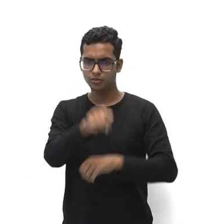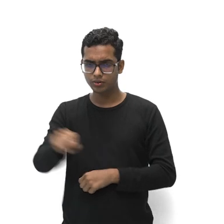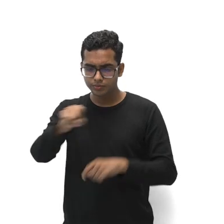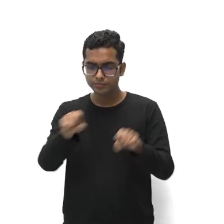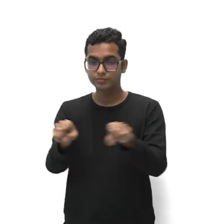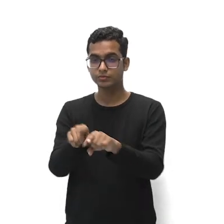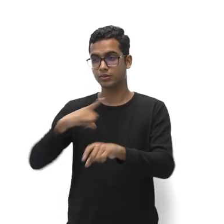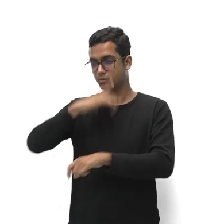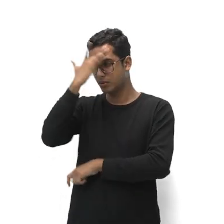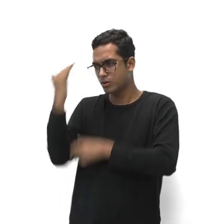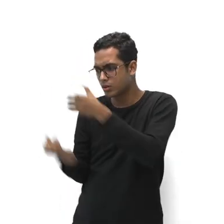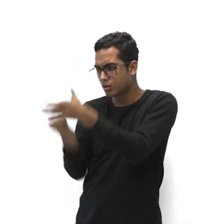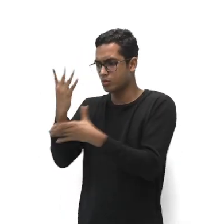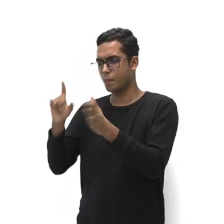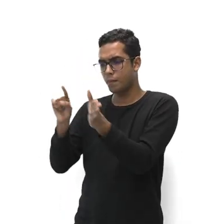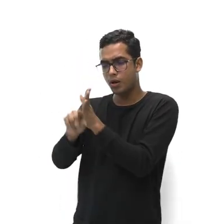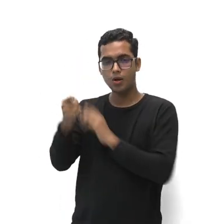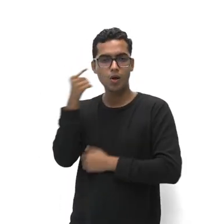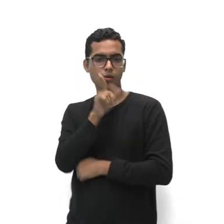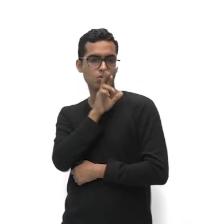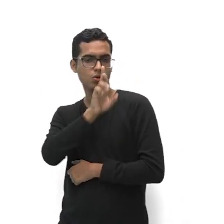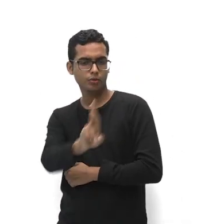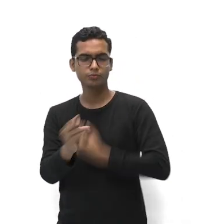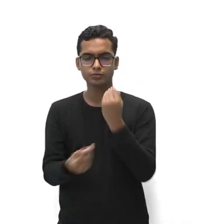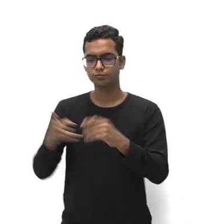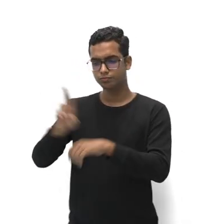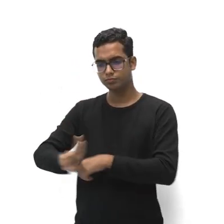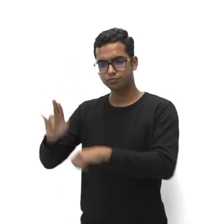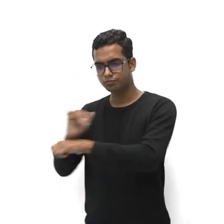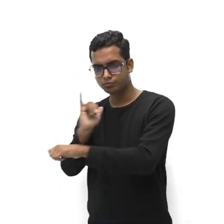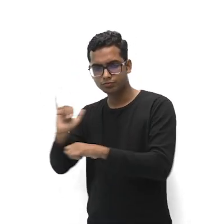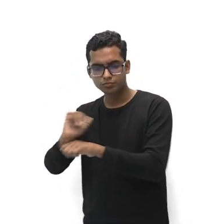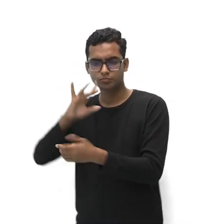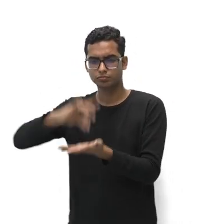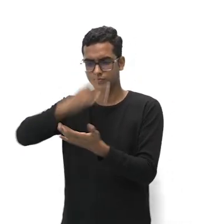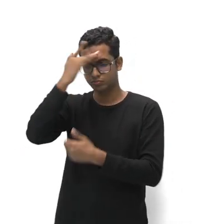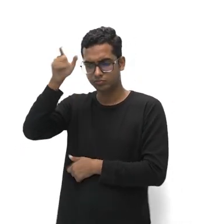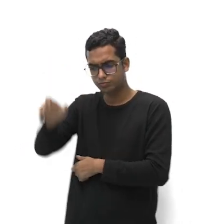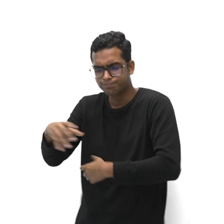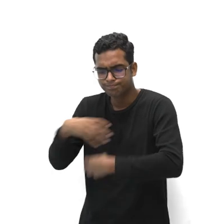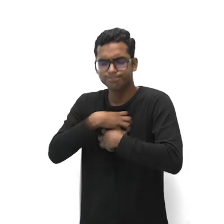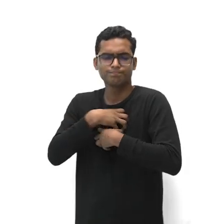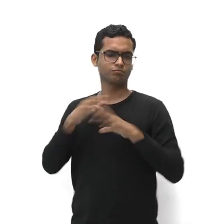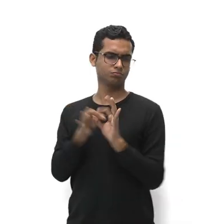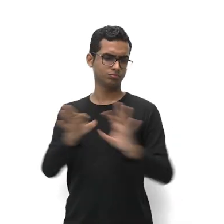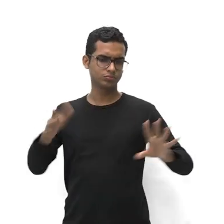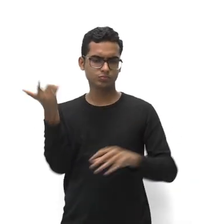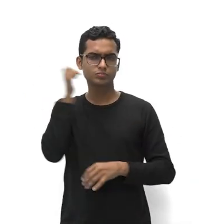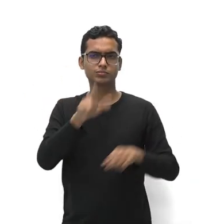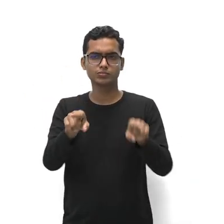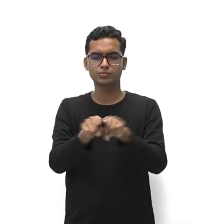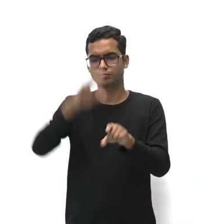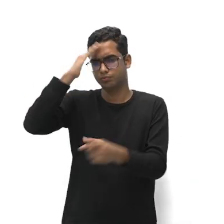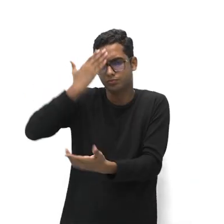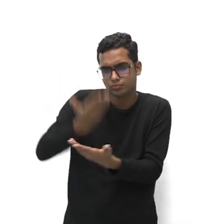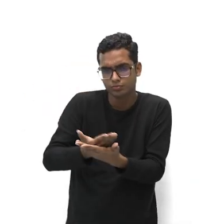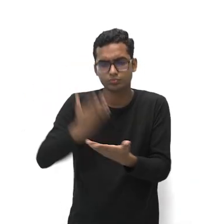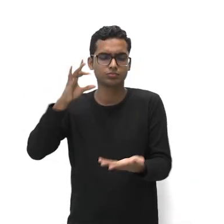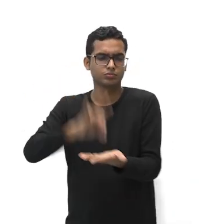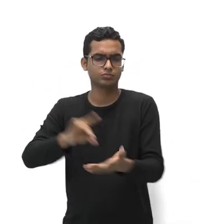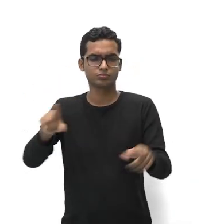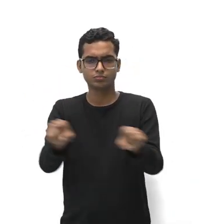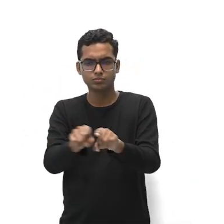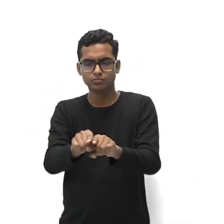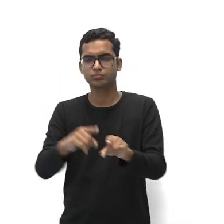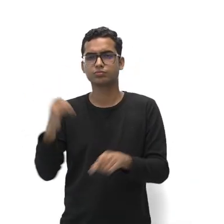a questão resolvê-la utilizando uma estratégia na qual a pessoa se sinta mais à vontade, mais confiante,